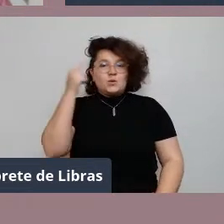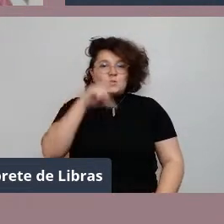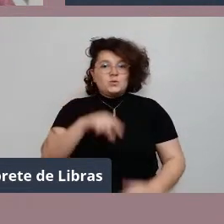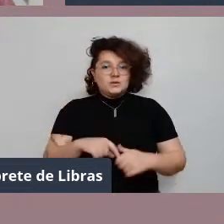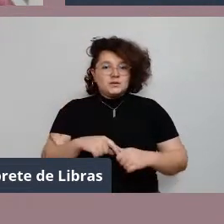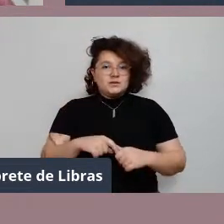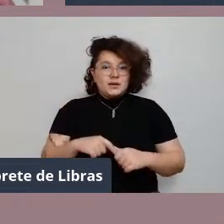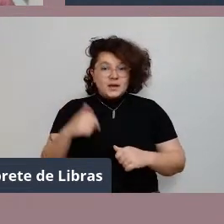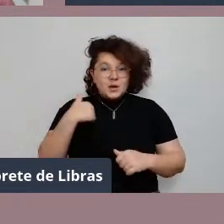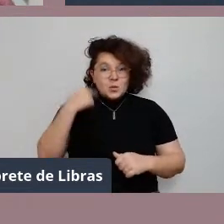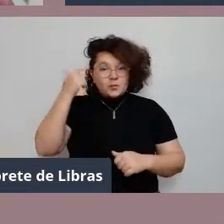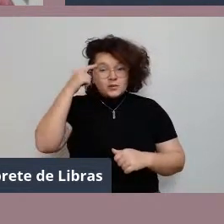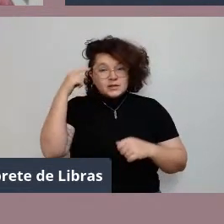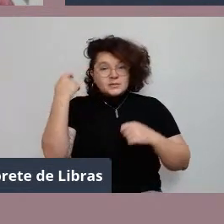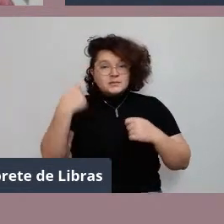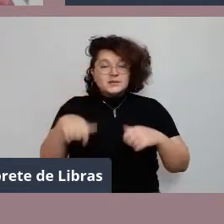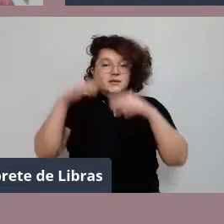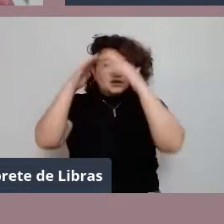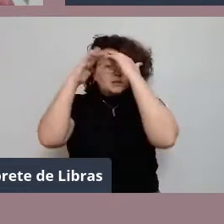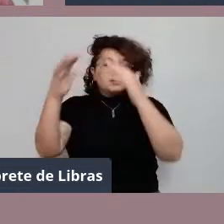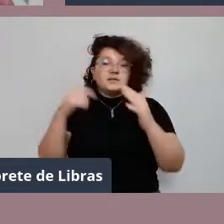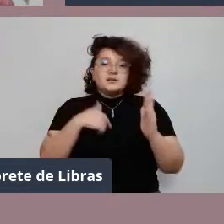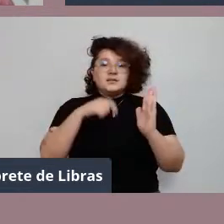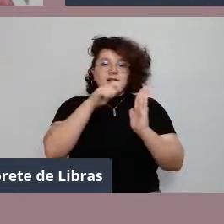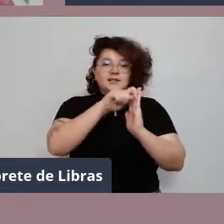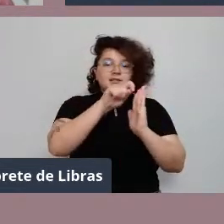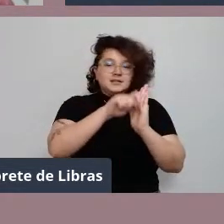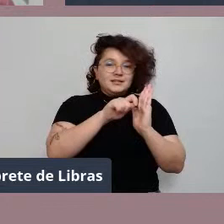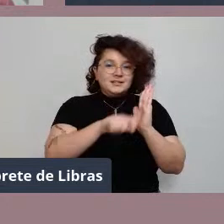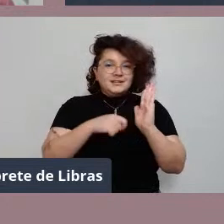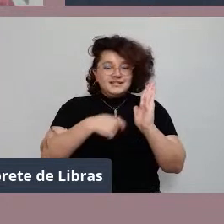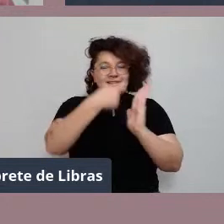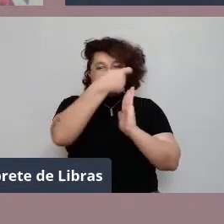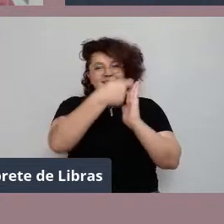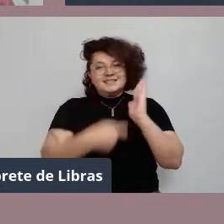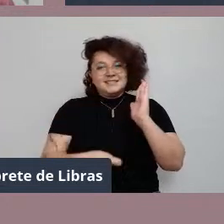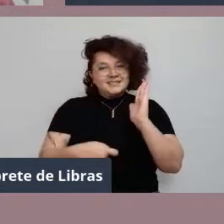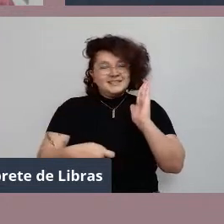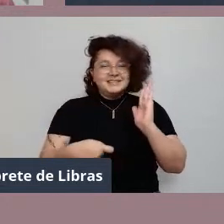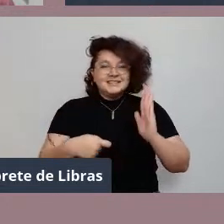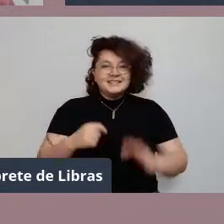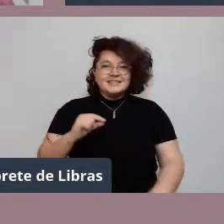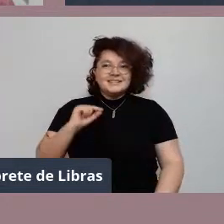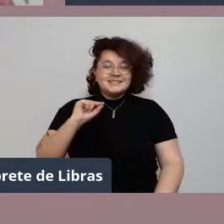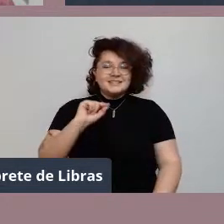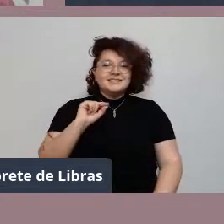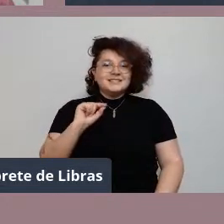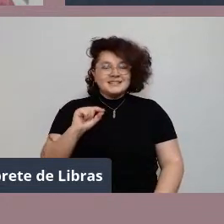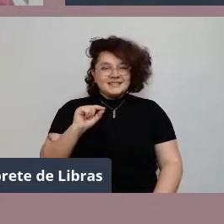tinha que respeitar aquilo tudo. Então, eu escrevi esse texto logo, o copião dele,